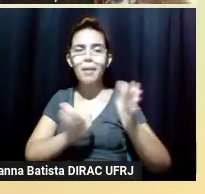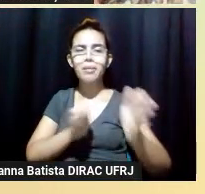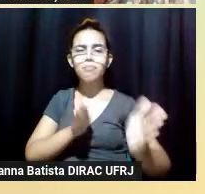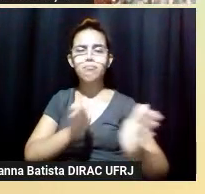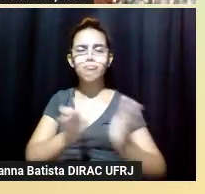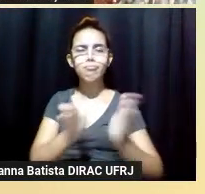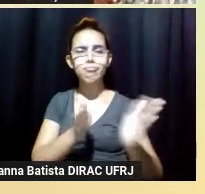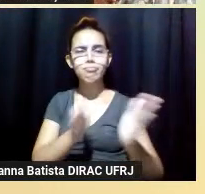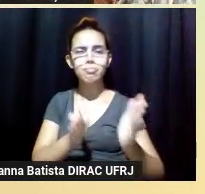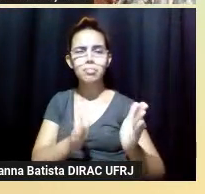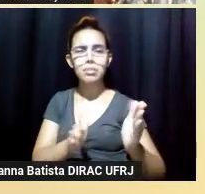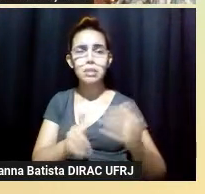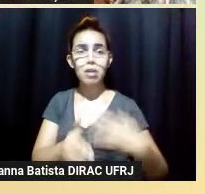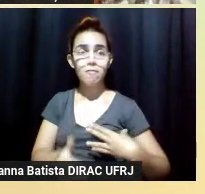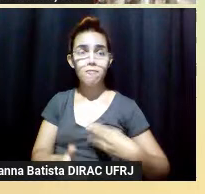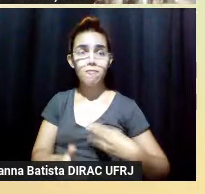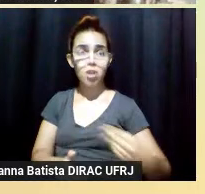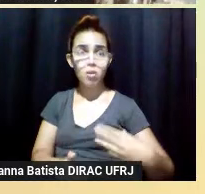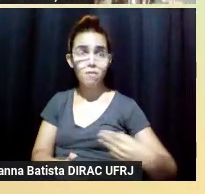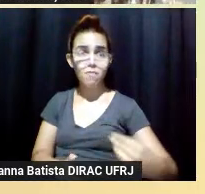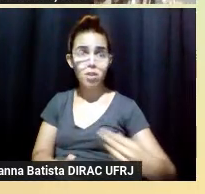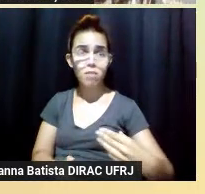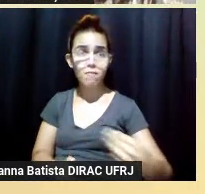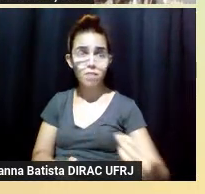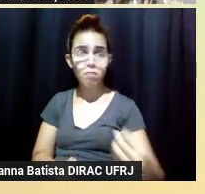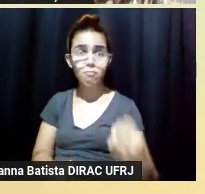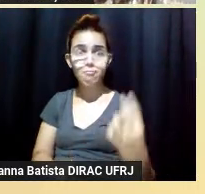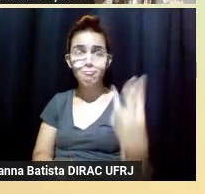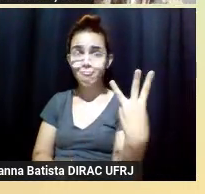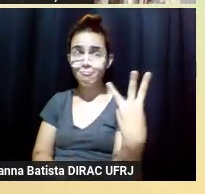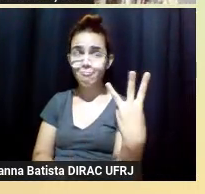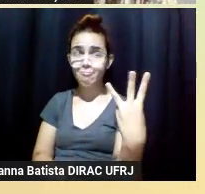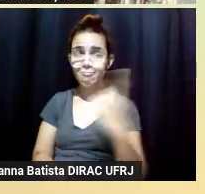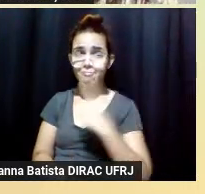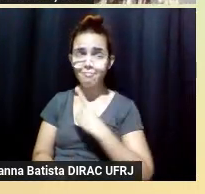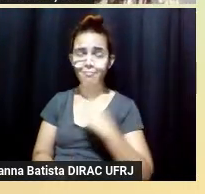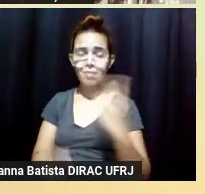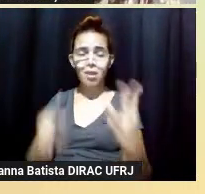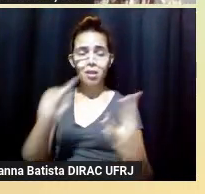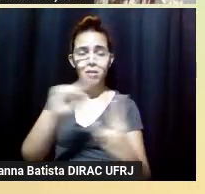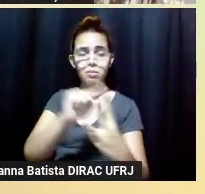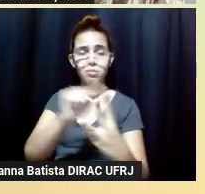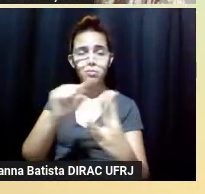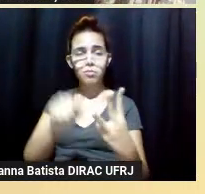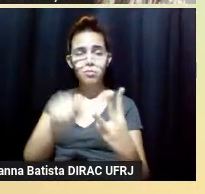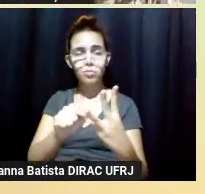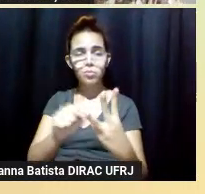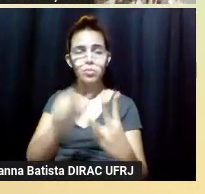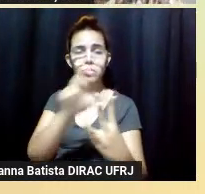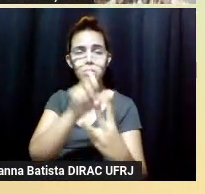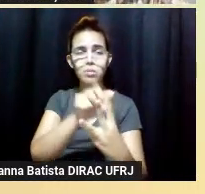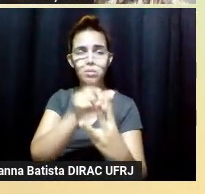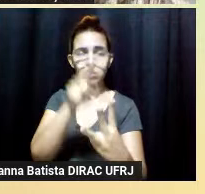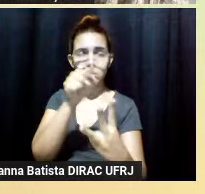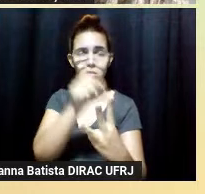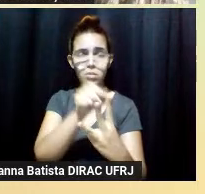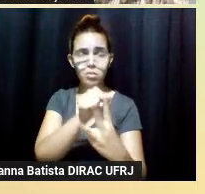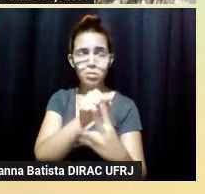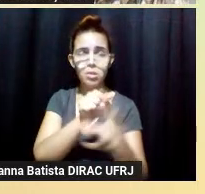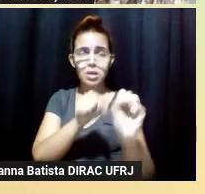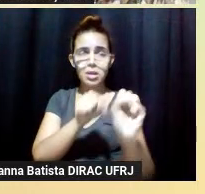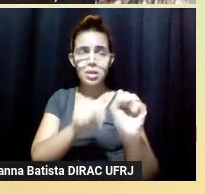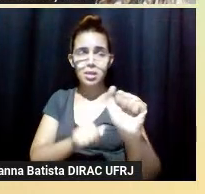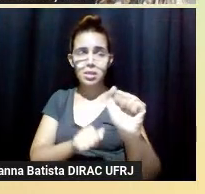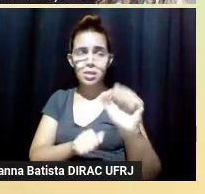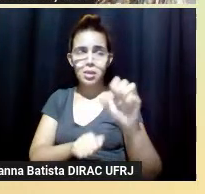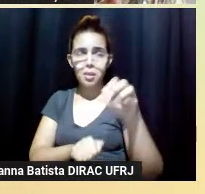a Samira, que é a mais velha, o Samuel, que é o do meio, e a Sara. E aí, gente, estudar